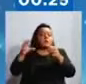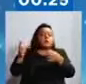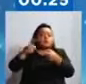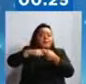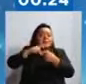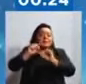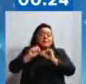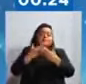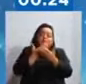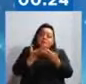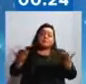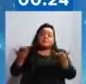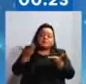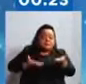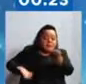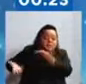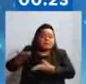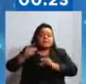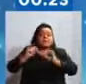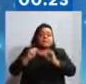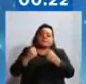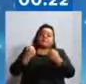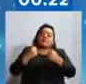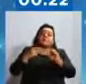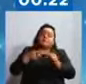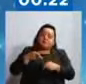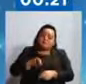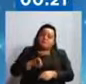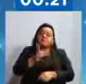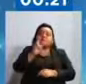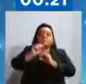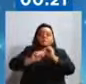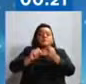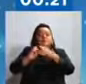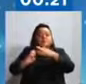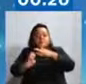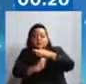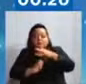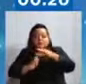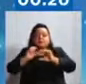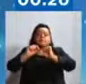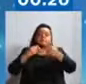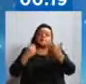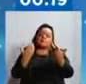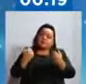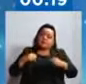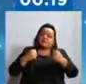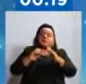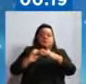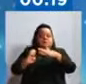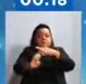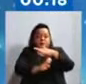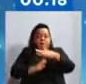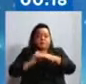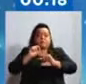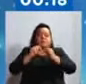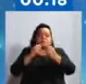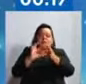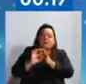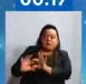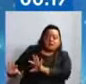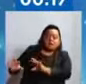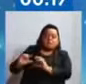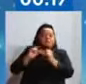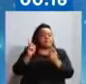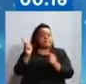Nós somos parceiros e precisamos cada vez mais fortalecer os empresários. Eu preciso do empresário. Essa questão de deixar o empresário de lado,